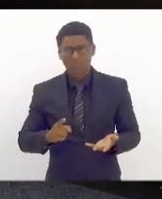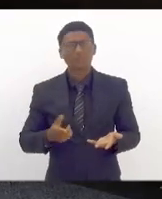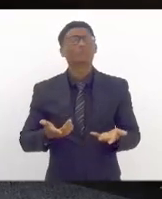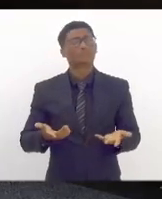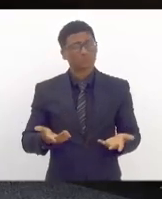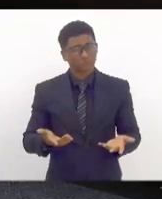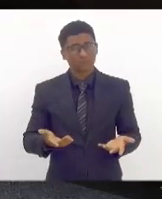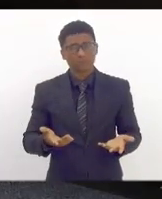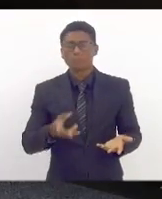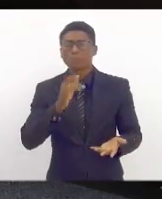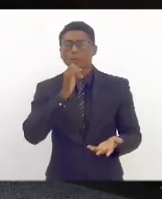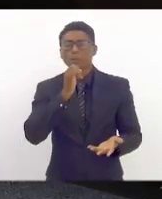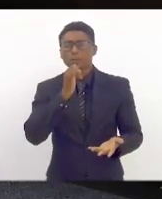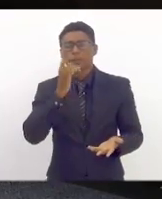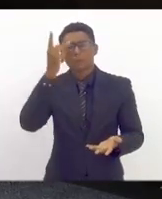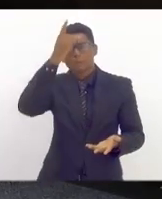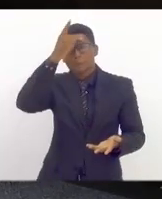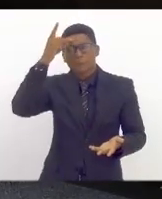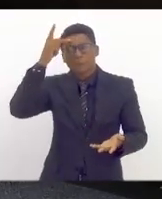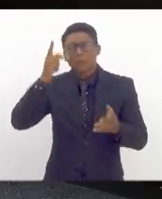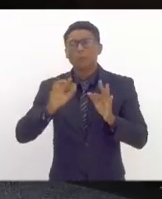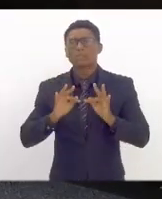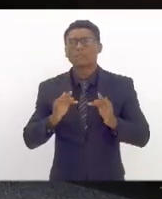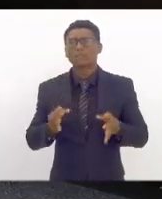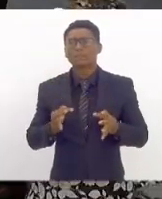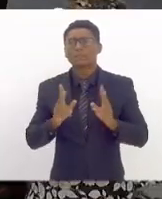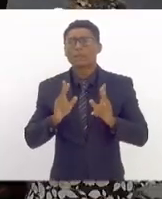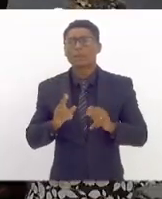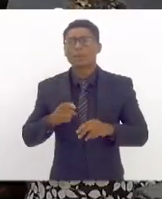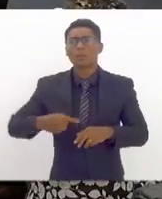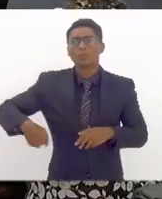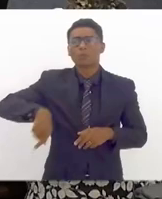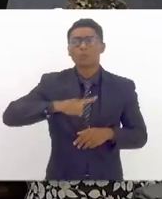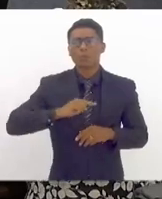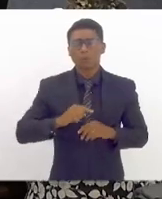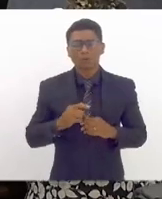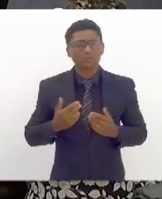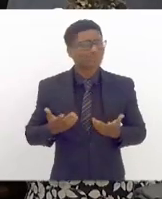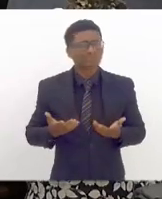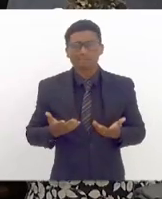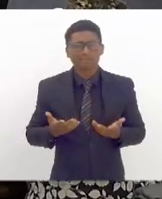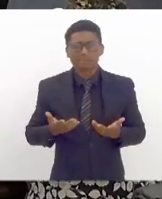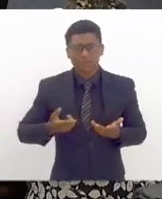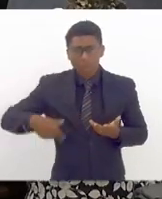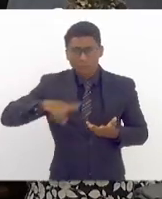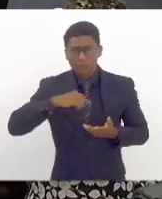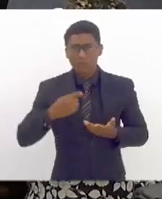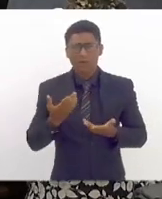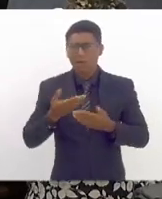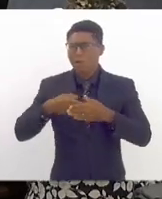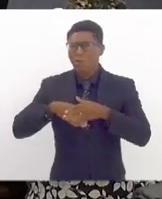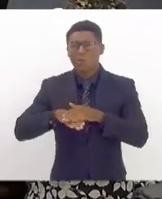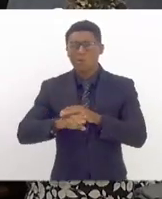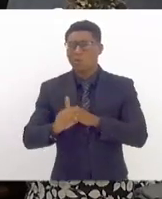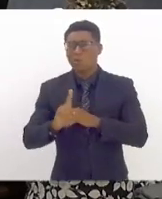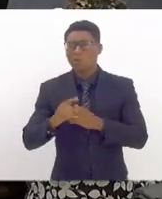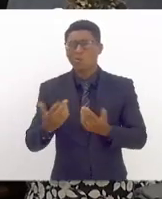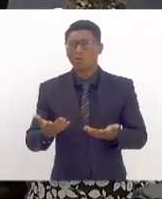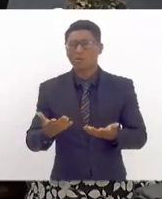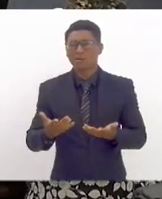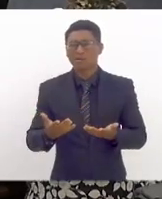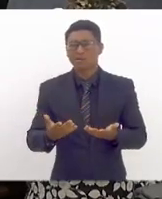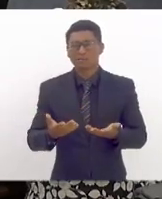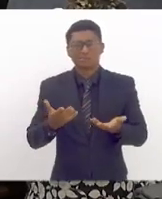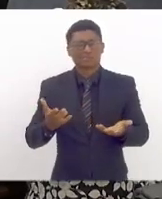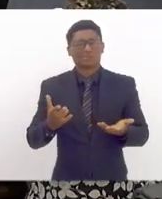quando eu não falo a pessoa de mais simples pessoas como nós qualquer um de nós que não tá habituado com esse monte de termos CPF 4p's da cultura